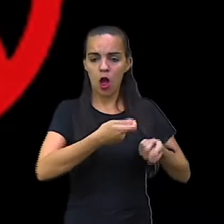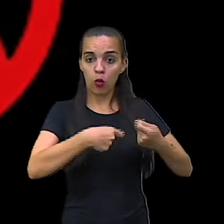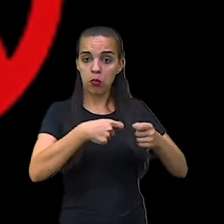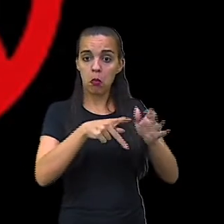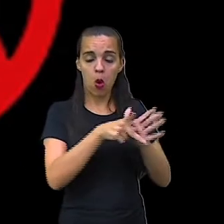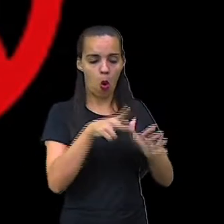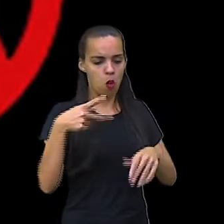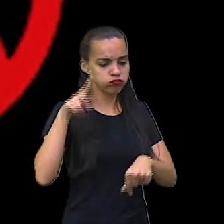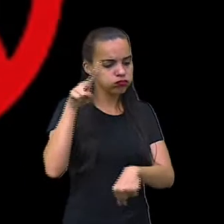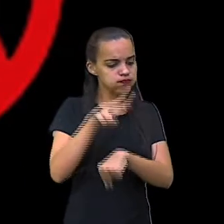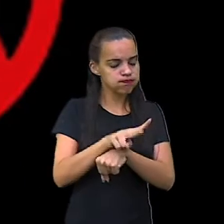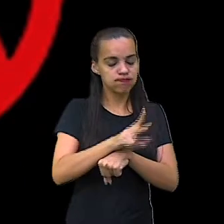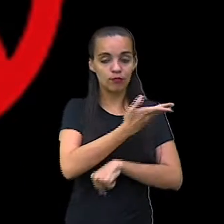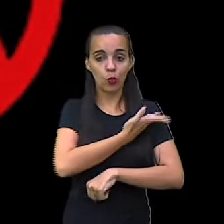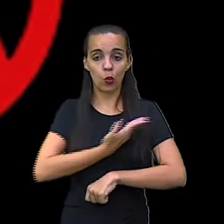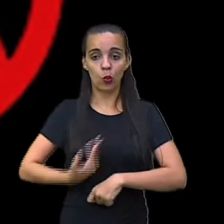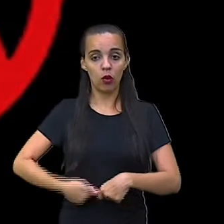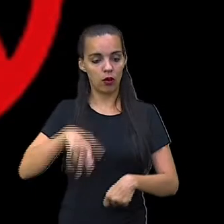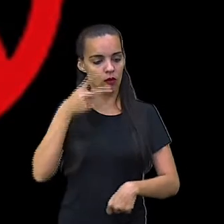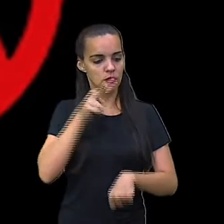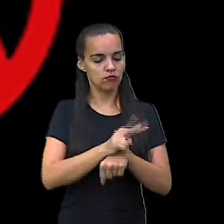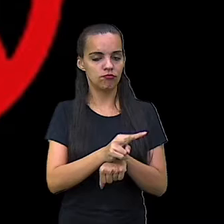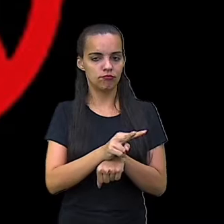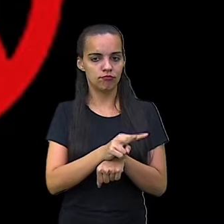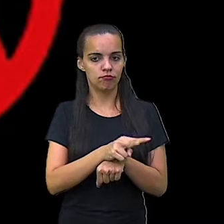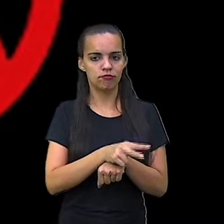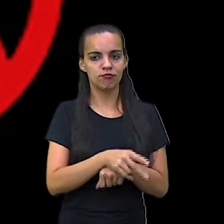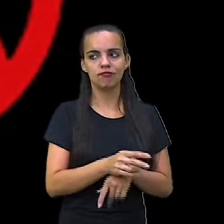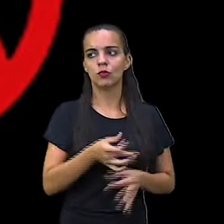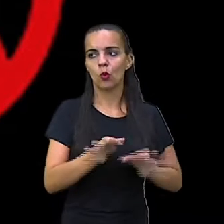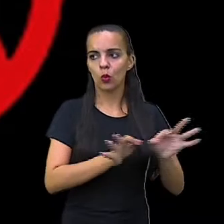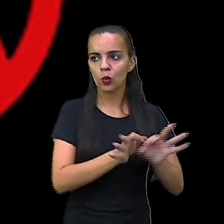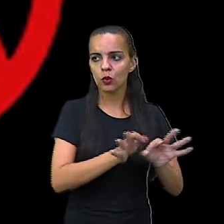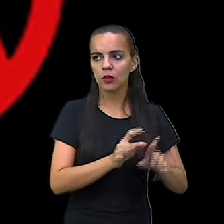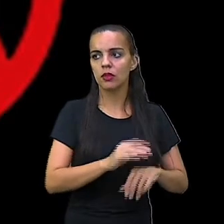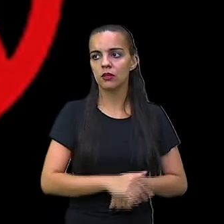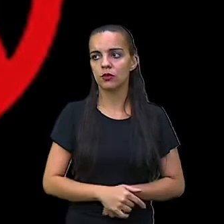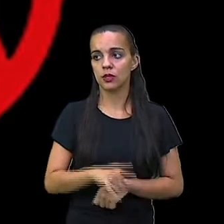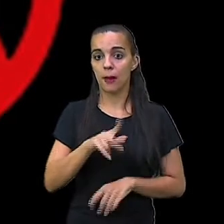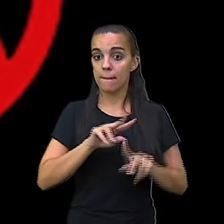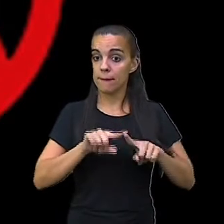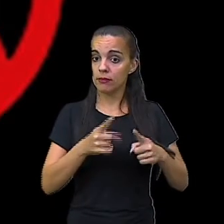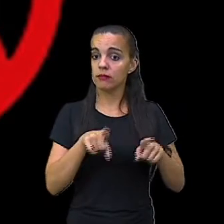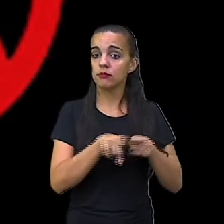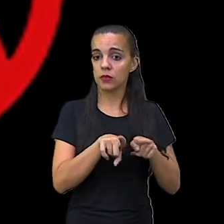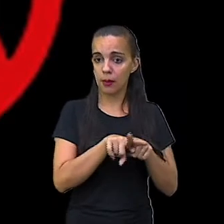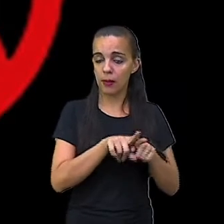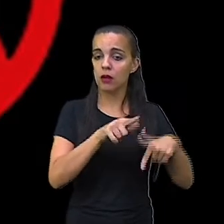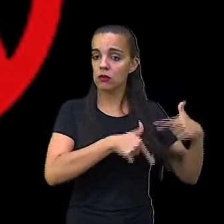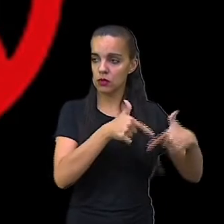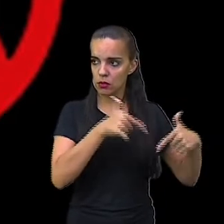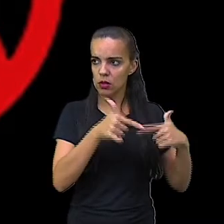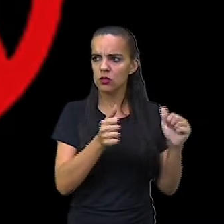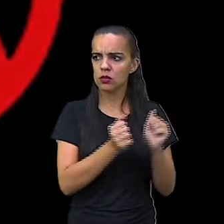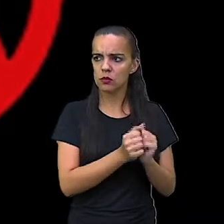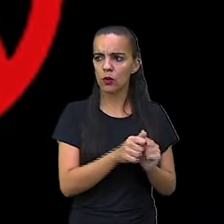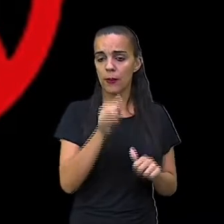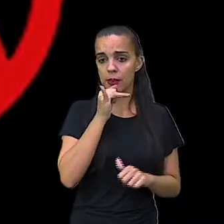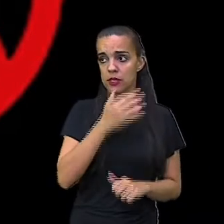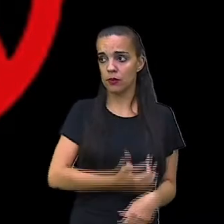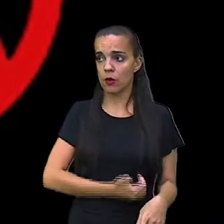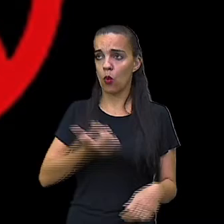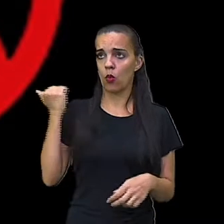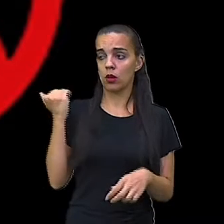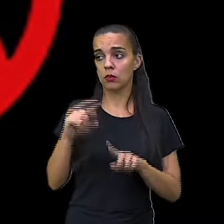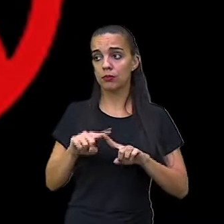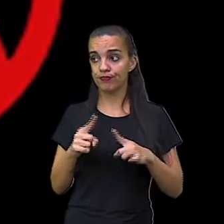governo formado pelos trabalhadores. Dito pelos trabalhadores, tá, gente? No anarquismo,